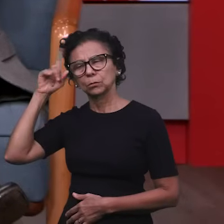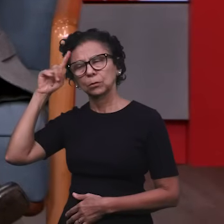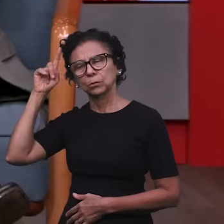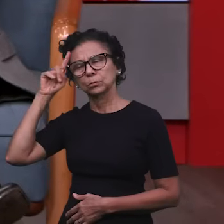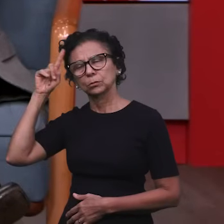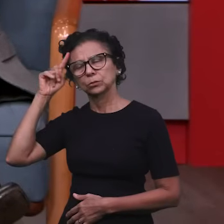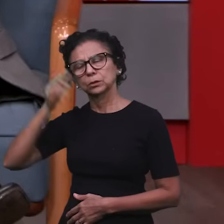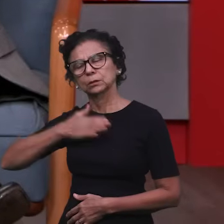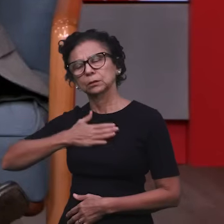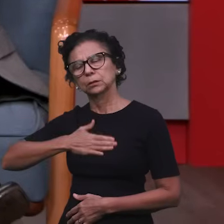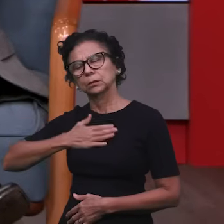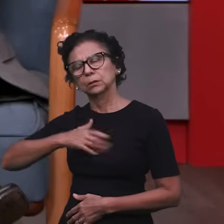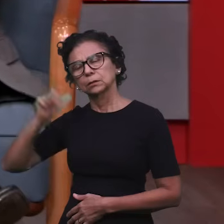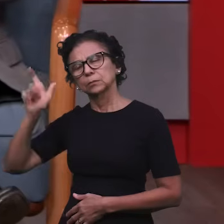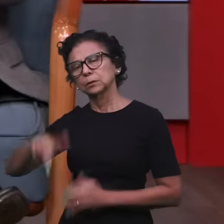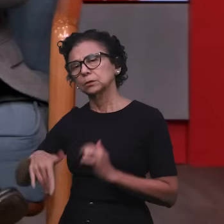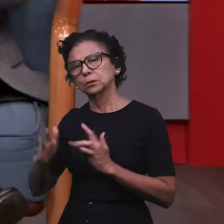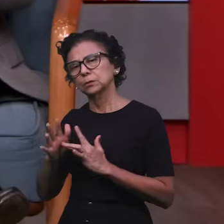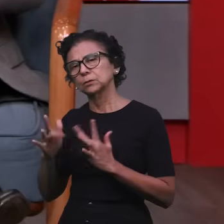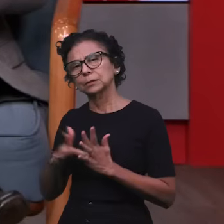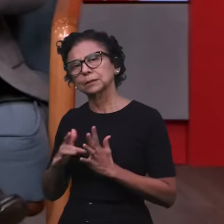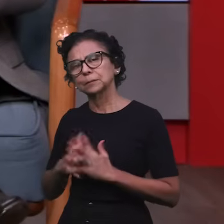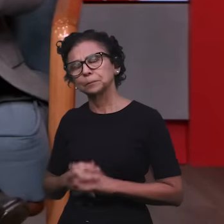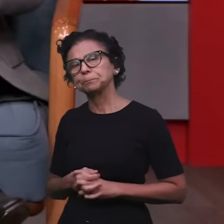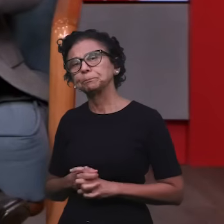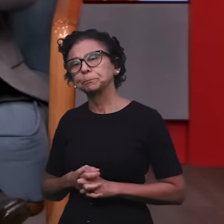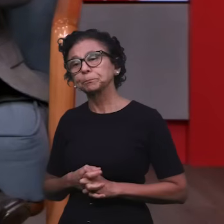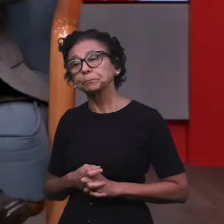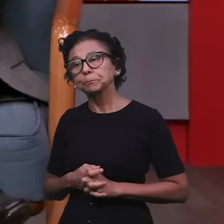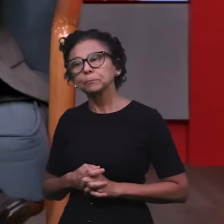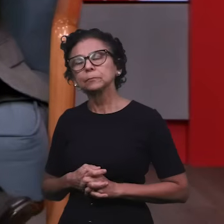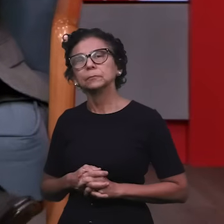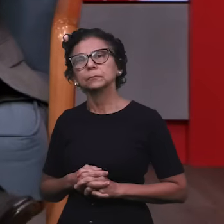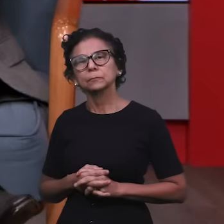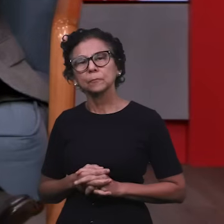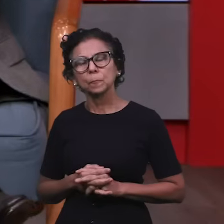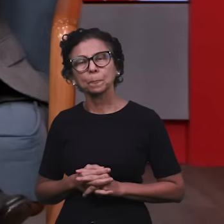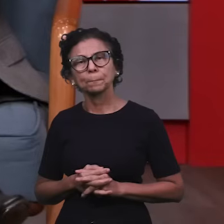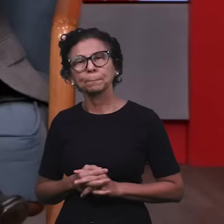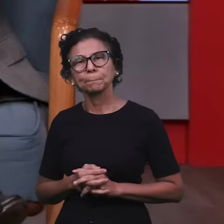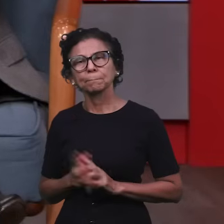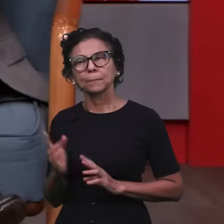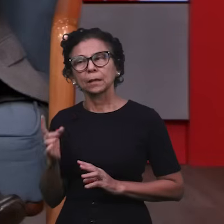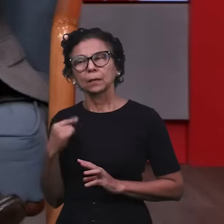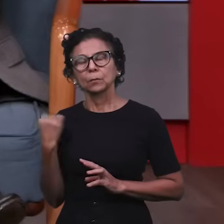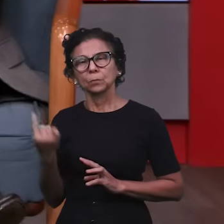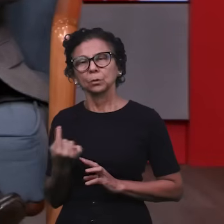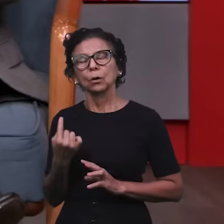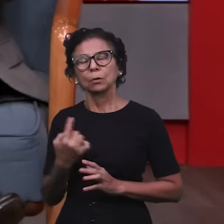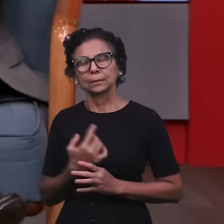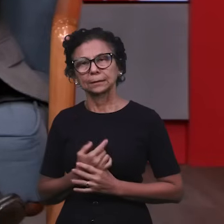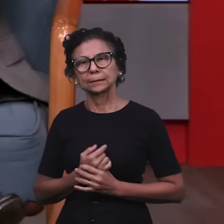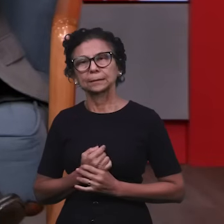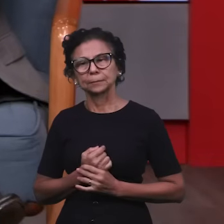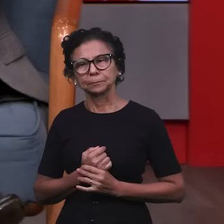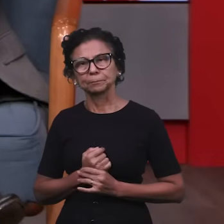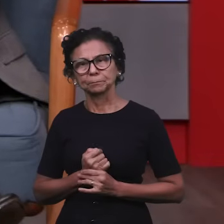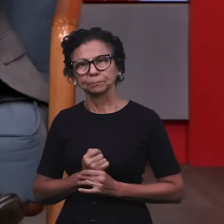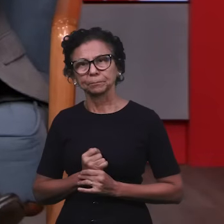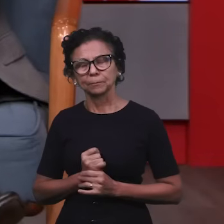sábado para você é descanso, nós descansamos em Jesus. Então, quando nós olhamos, levamos a palavra